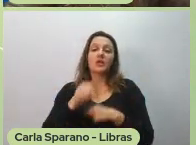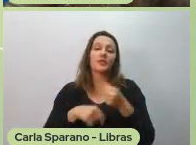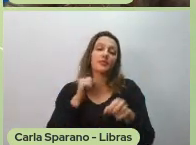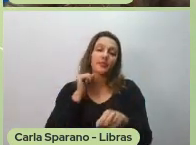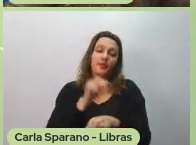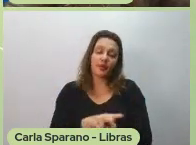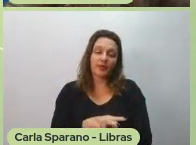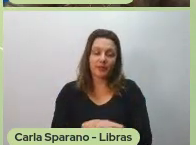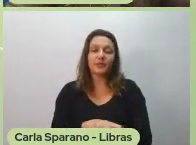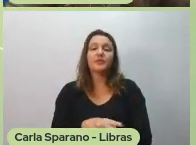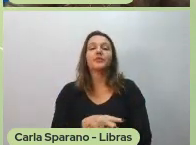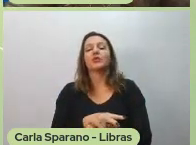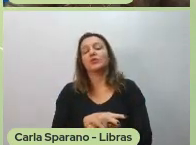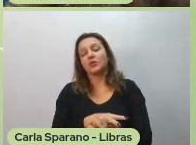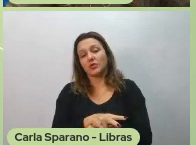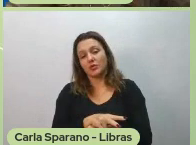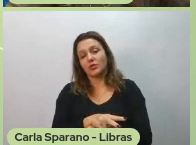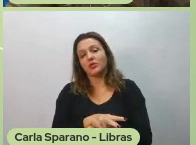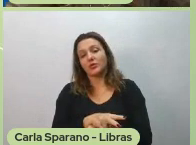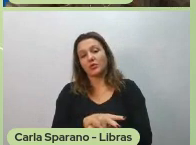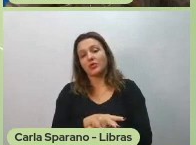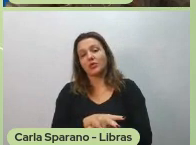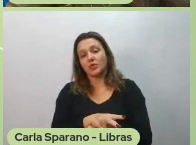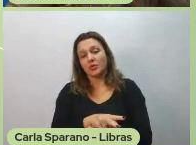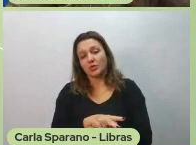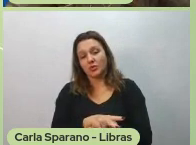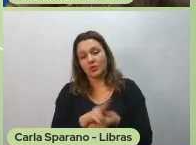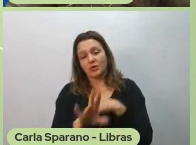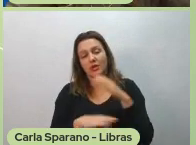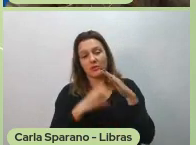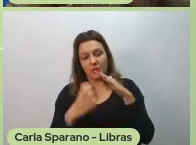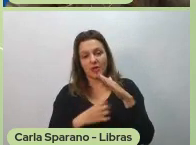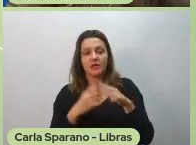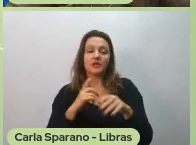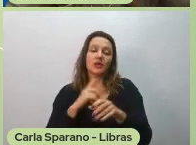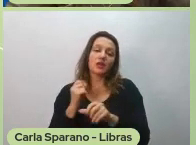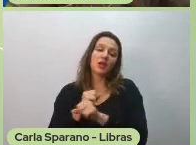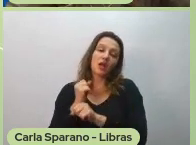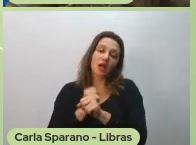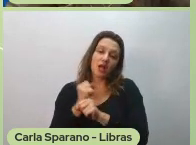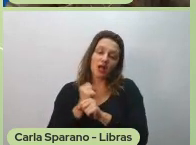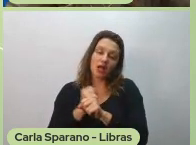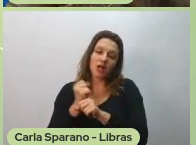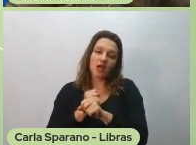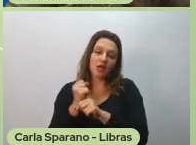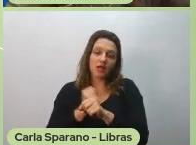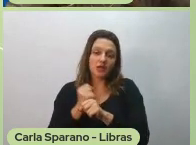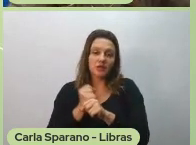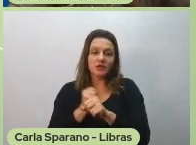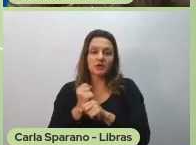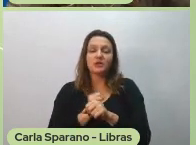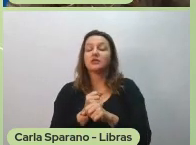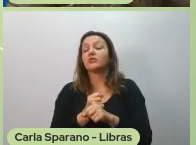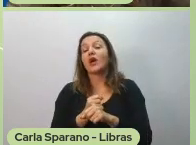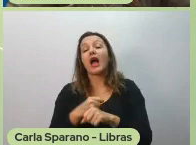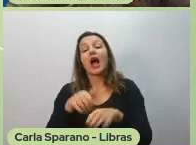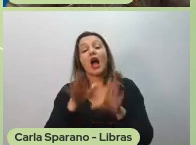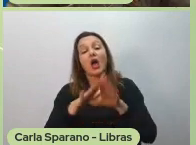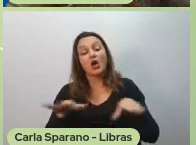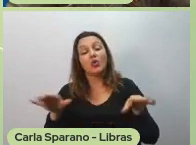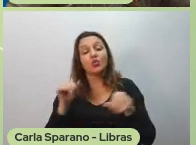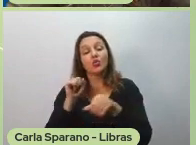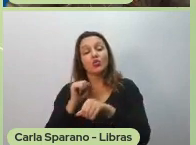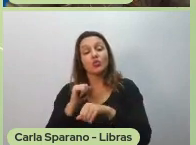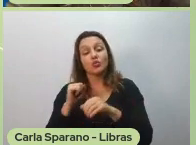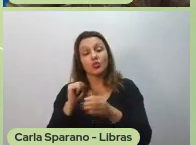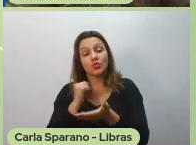entrarem no nosso ecossistema. A gente tem anos que a gente traz os alunos egressos do NAVE, que passaram por uma